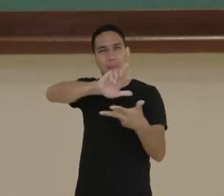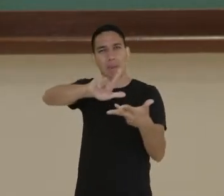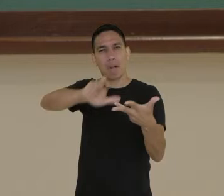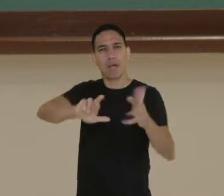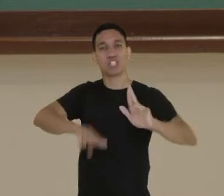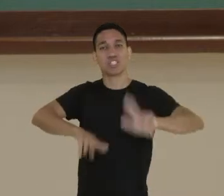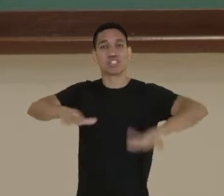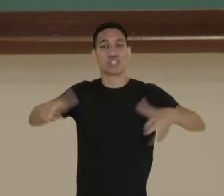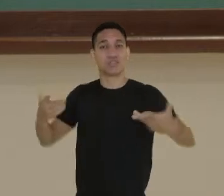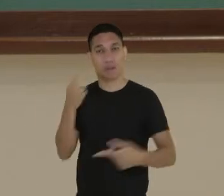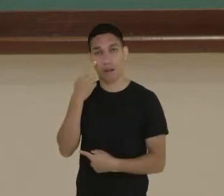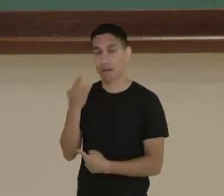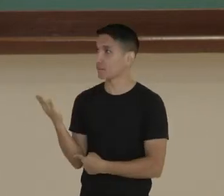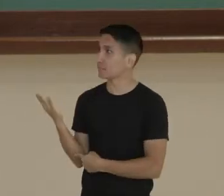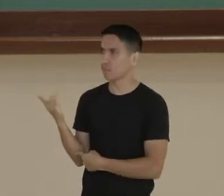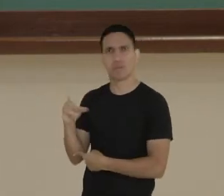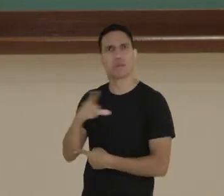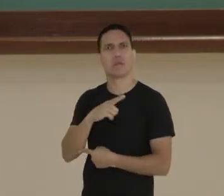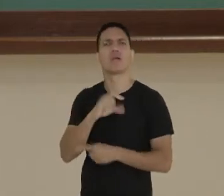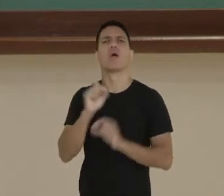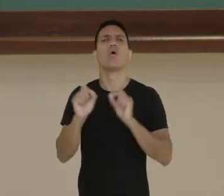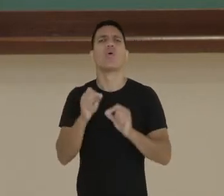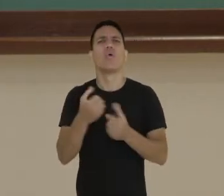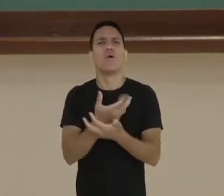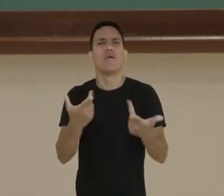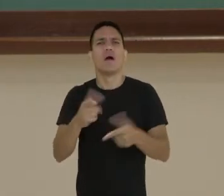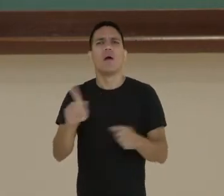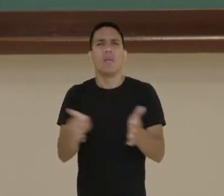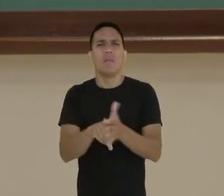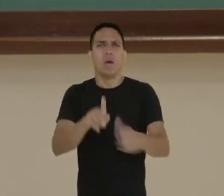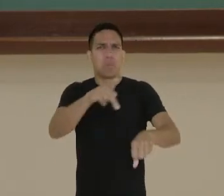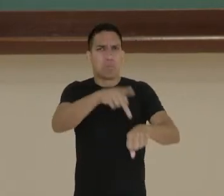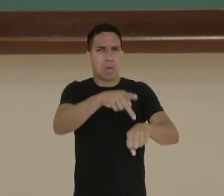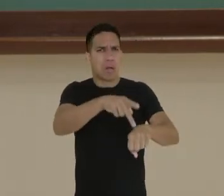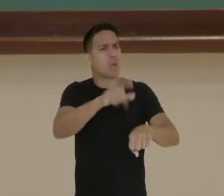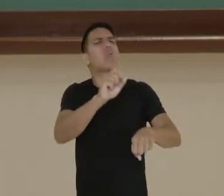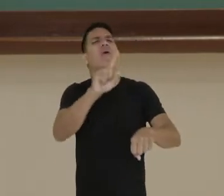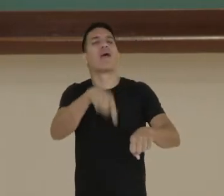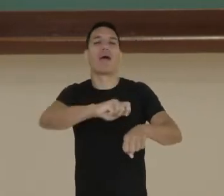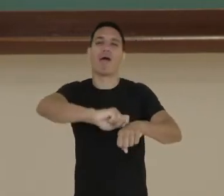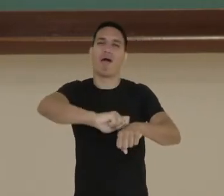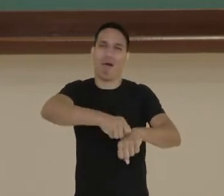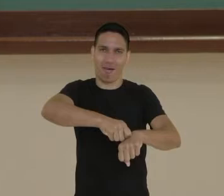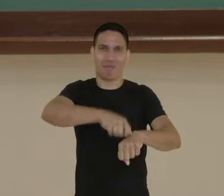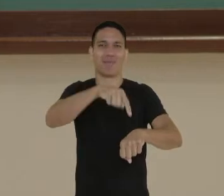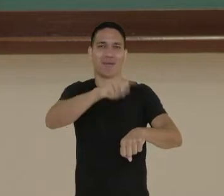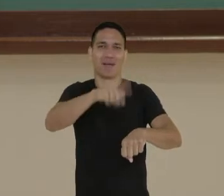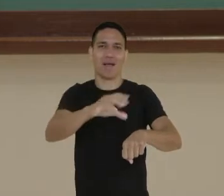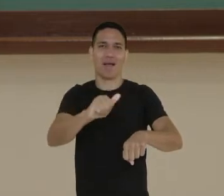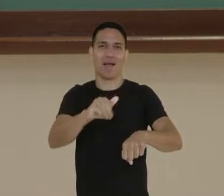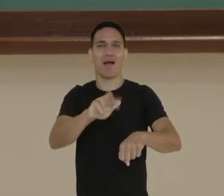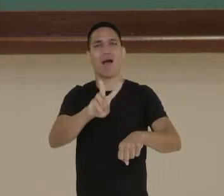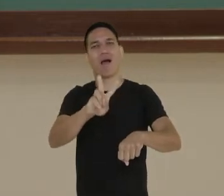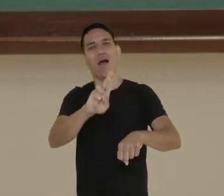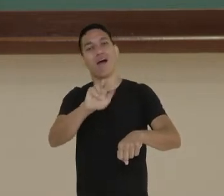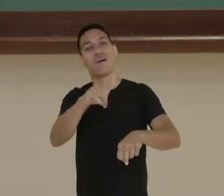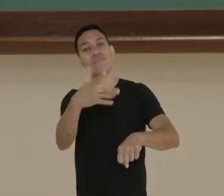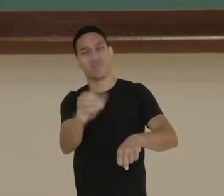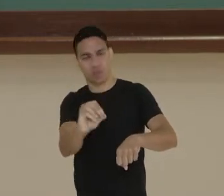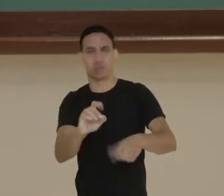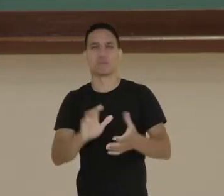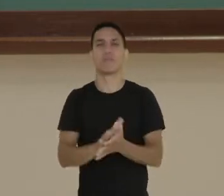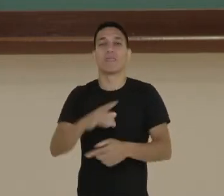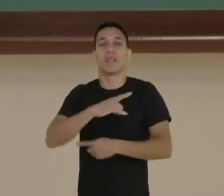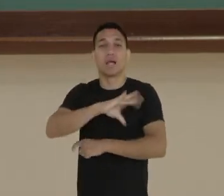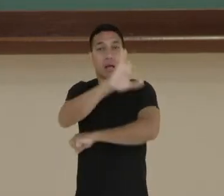disponível, né? Você vê ali que você tem a questão do umas pedrinhas, que deve ser carvão, né? Por exemplo, carvão vegetal, carvão mineral. Você teria o petróleo,